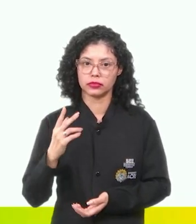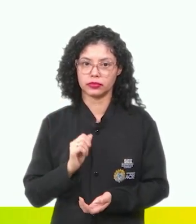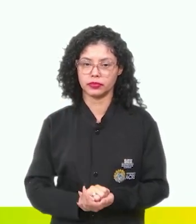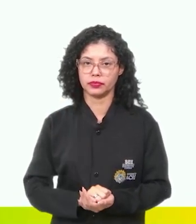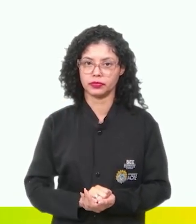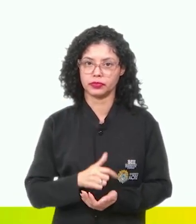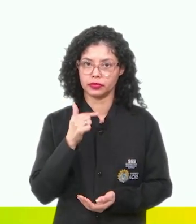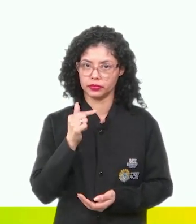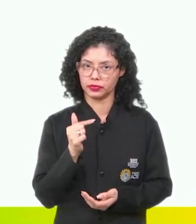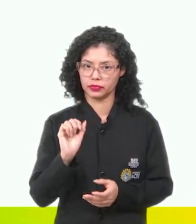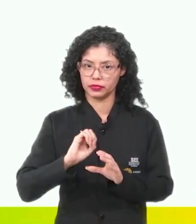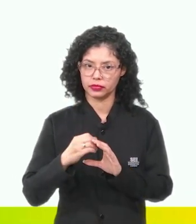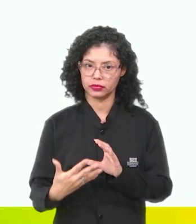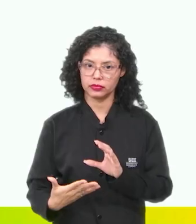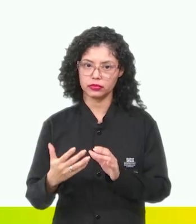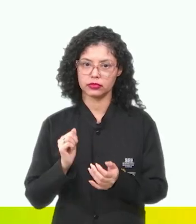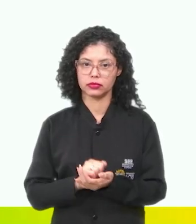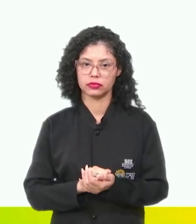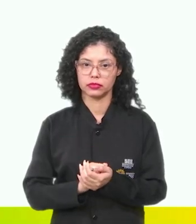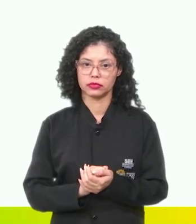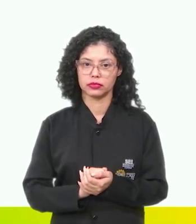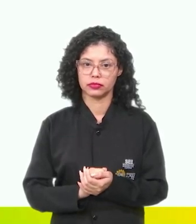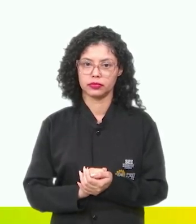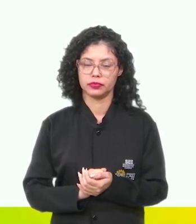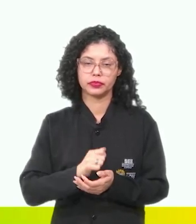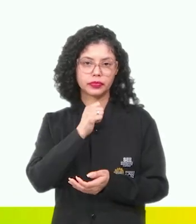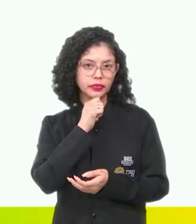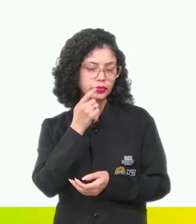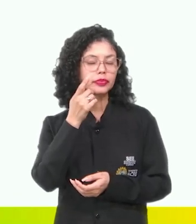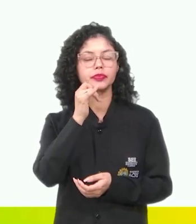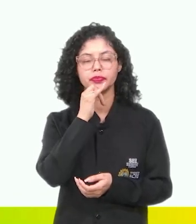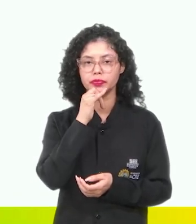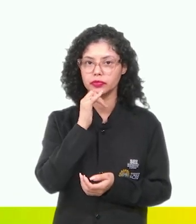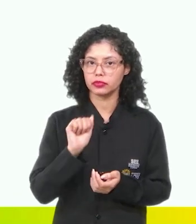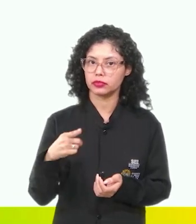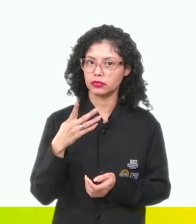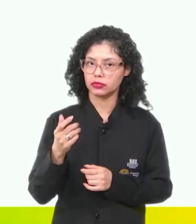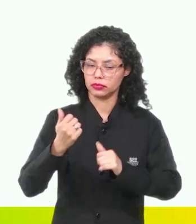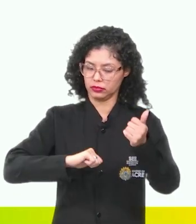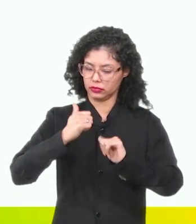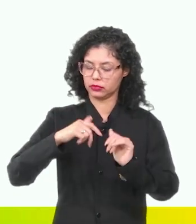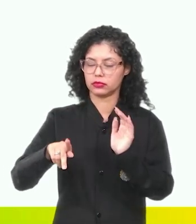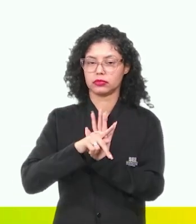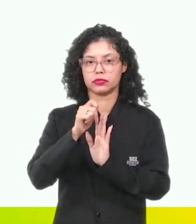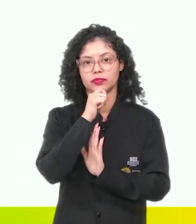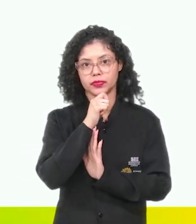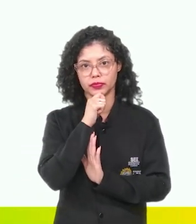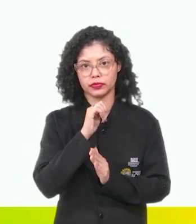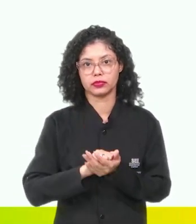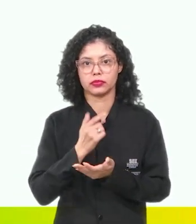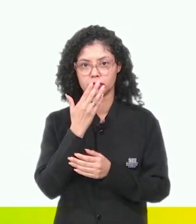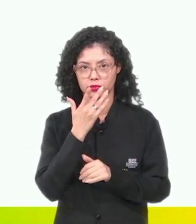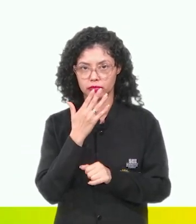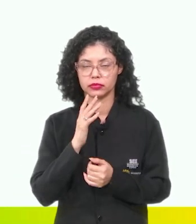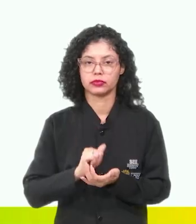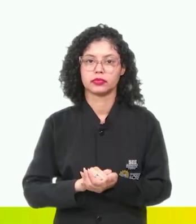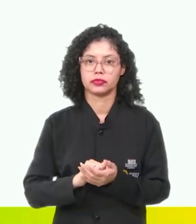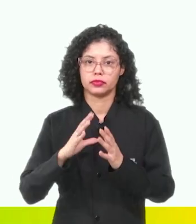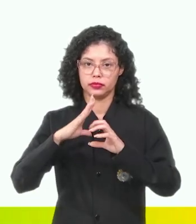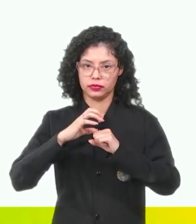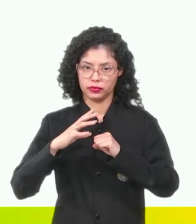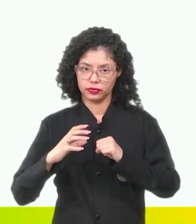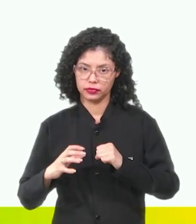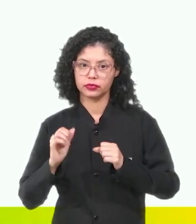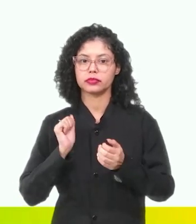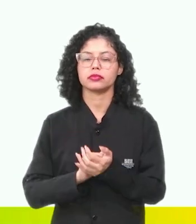7 características da ervilha Piscium sativum. Por exemplo, quando analisou as características cor da ervilha e formato da